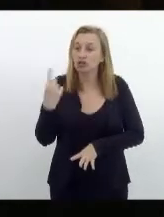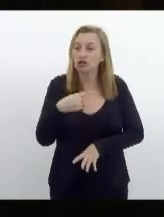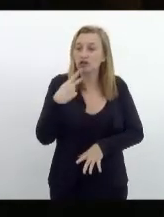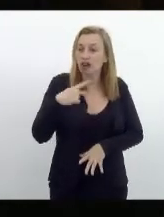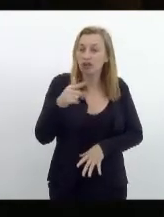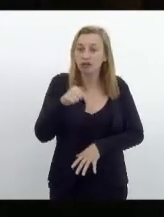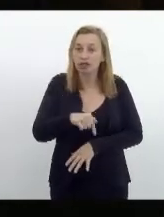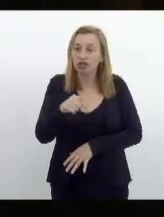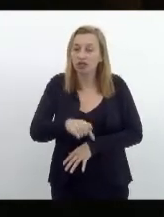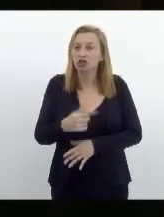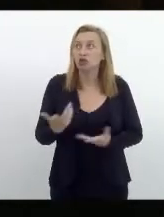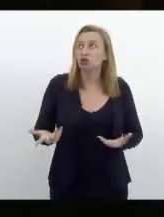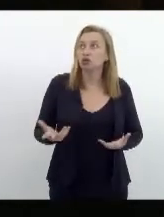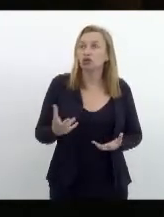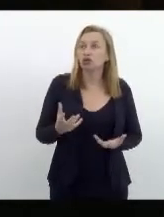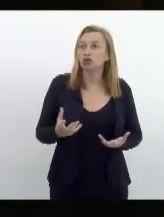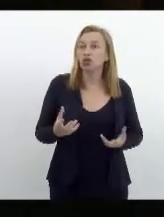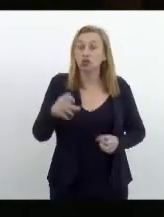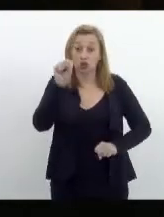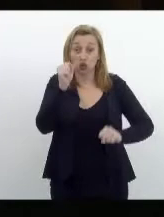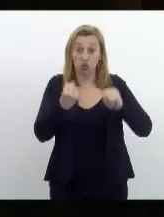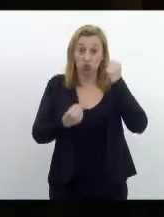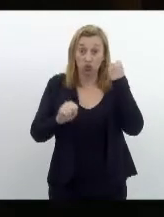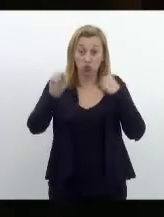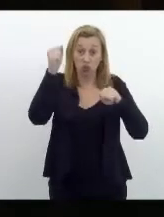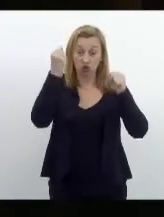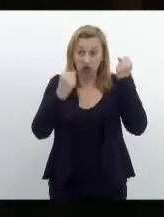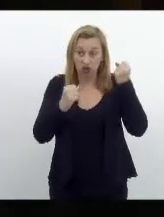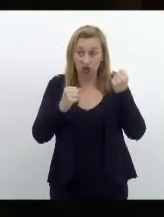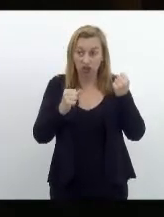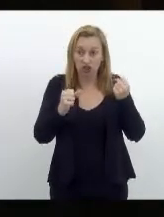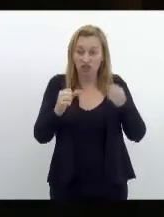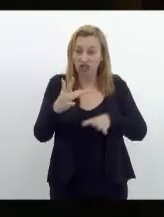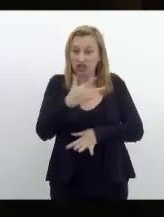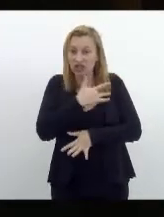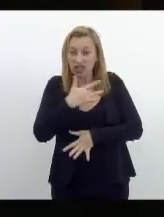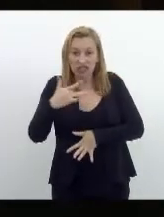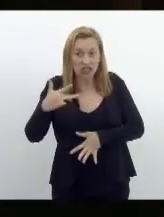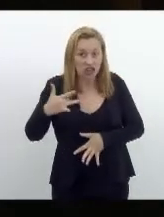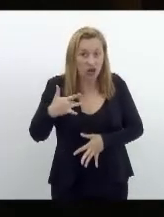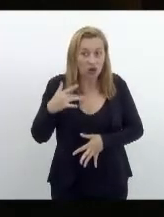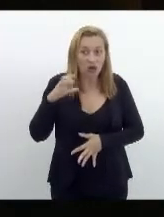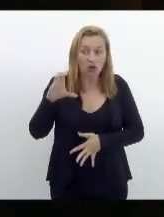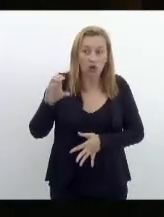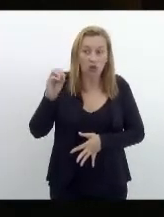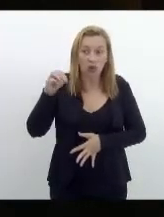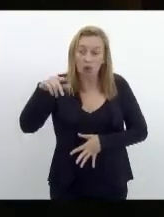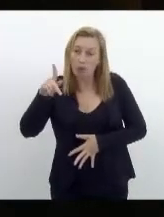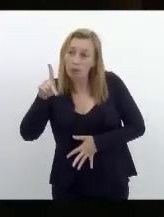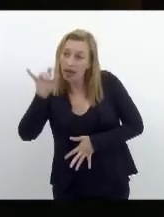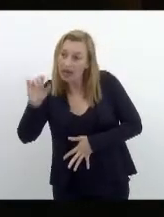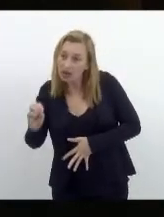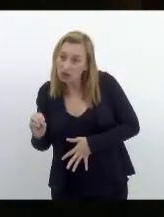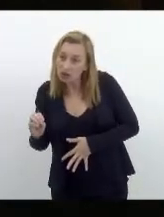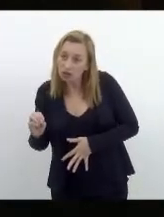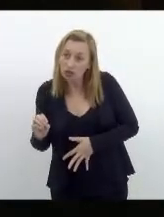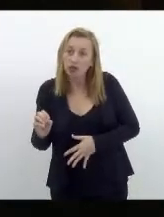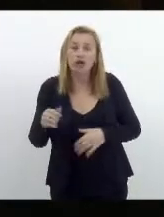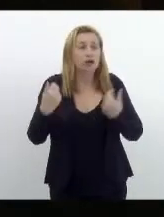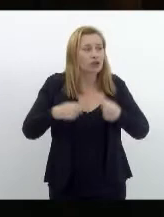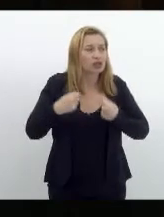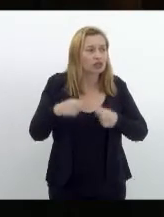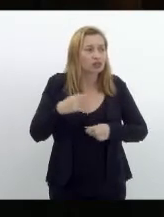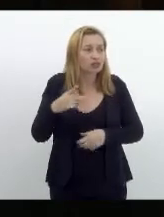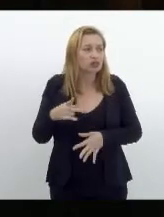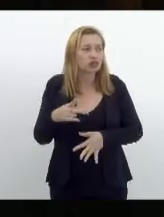aqui de um complexo industrial da saúde, precisamos também ressaltar tudo o que